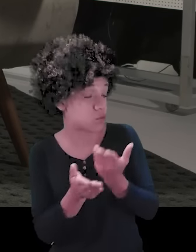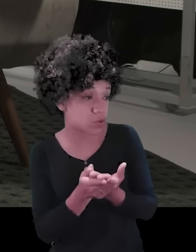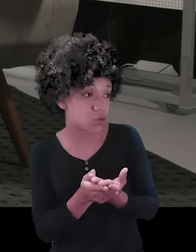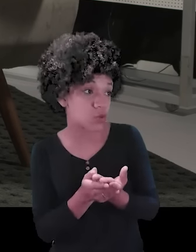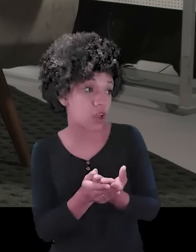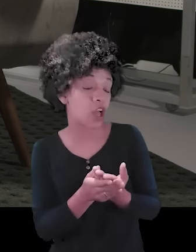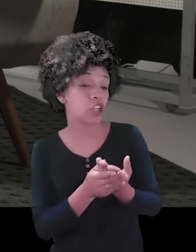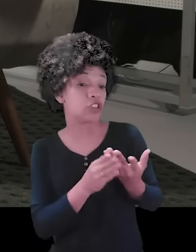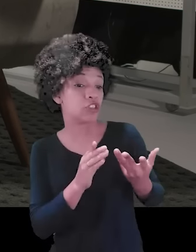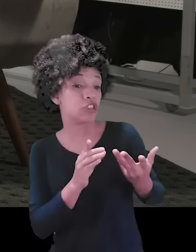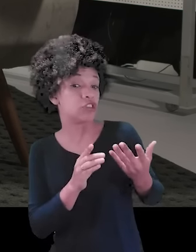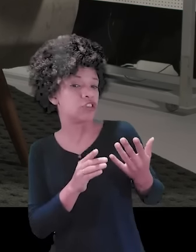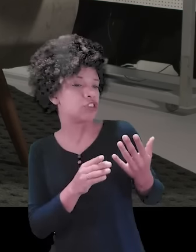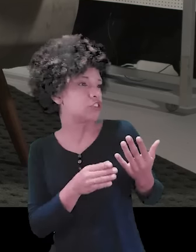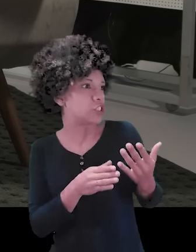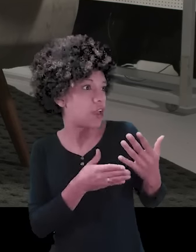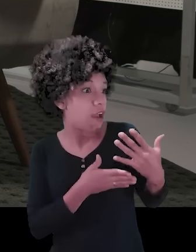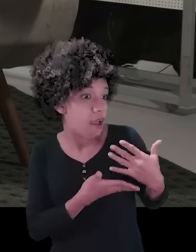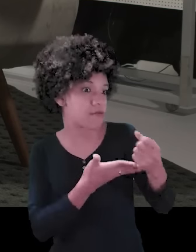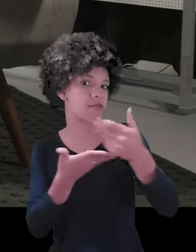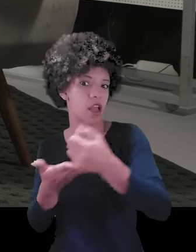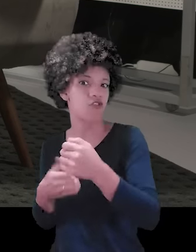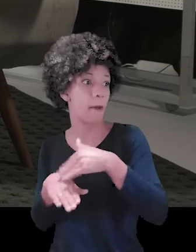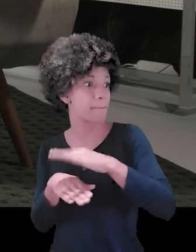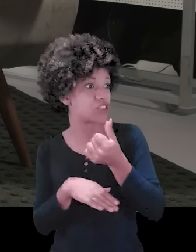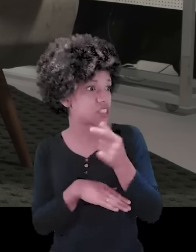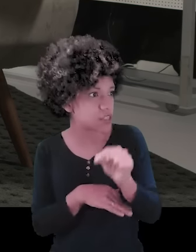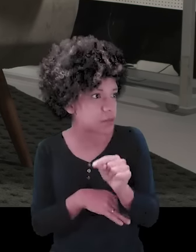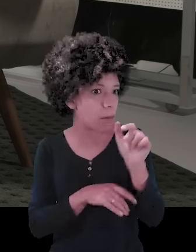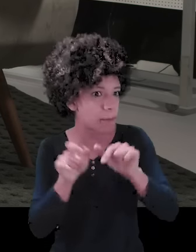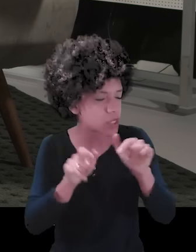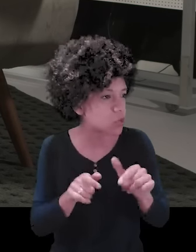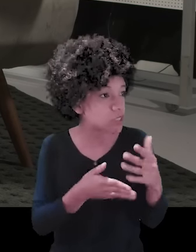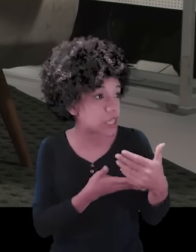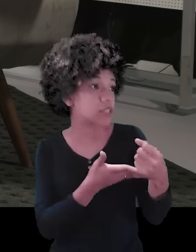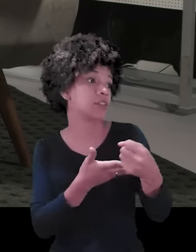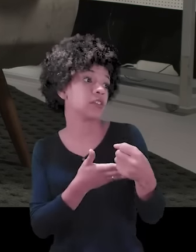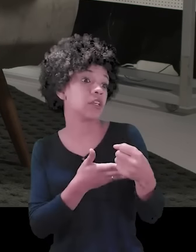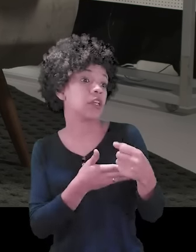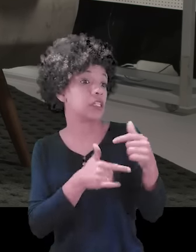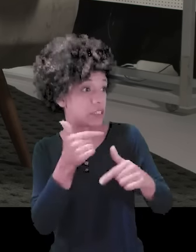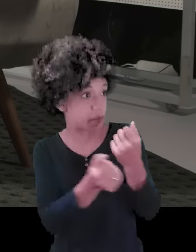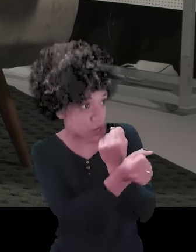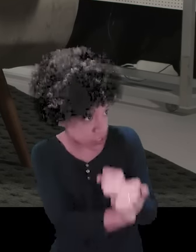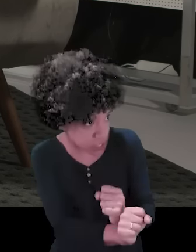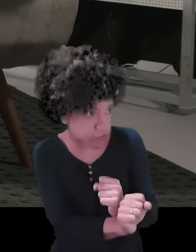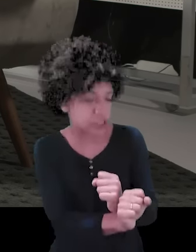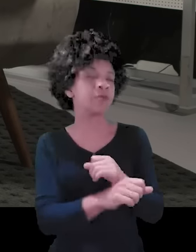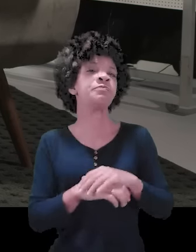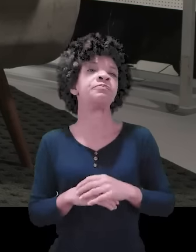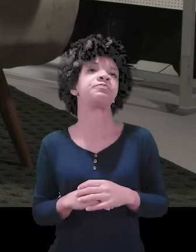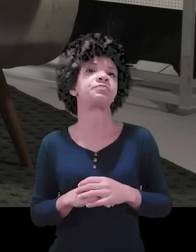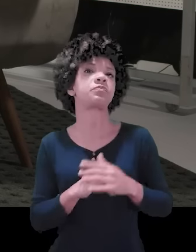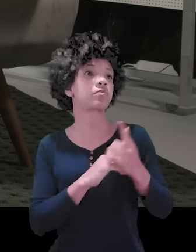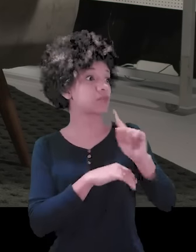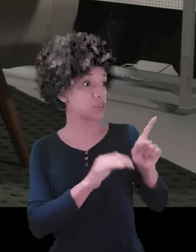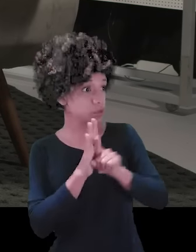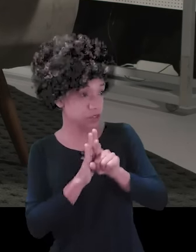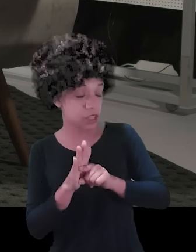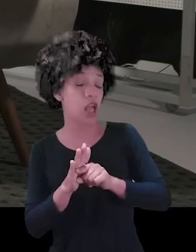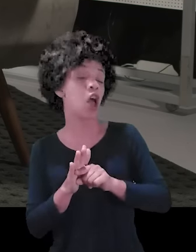de resgate por exemplo a gente tem mais de 6 mil pessoas já resgatados em trabalho análogo escravo e o